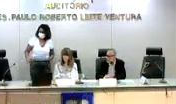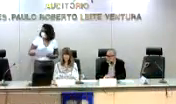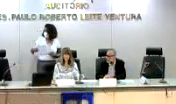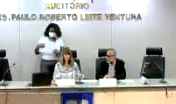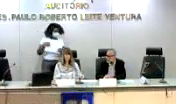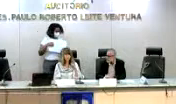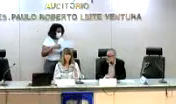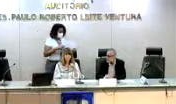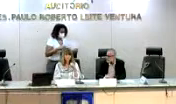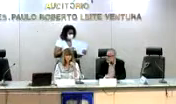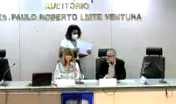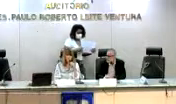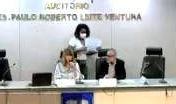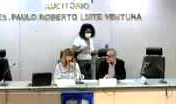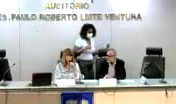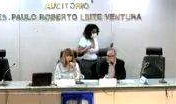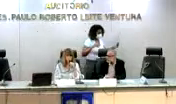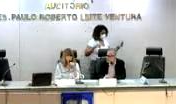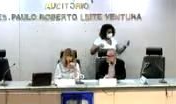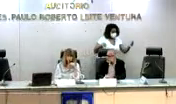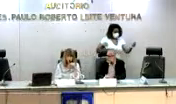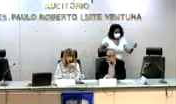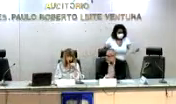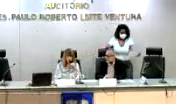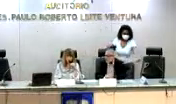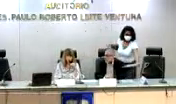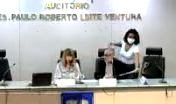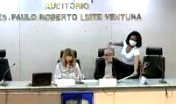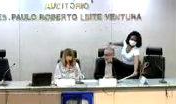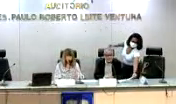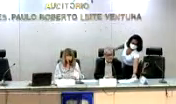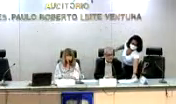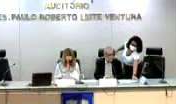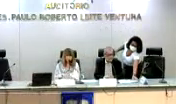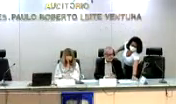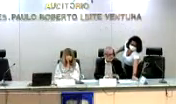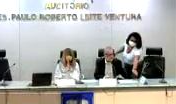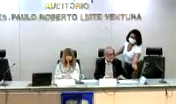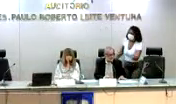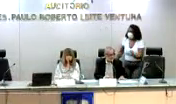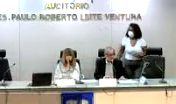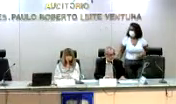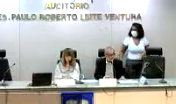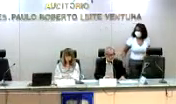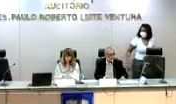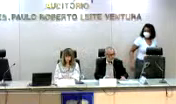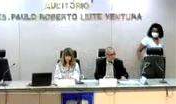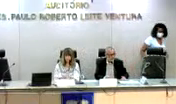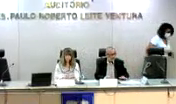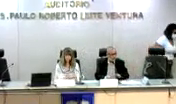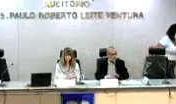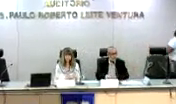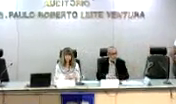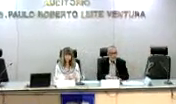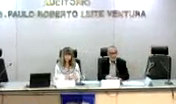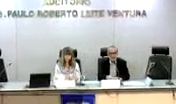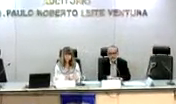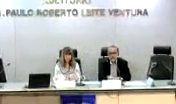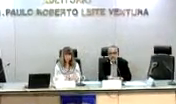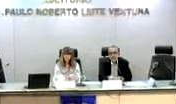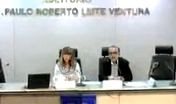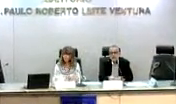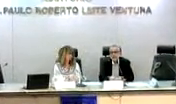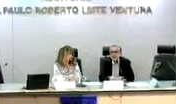Certinho? Bom, gostaria de cumprimentar todos os presentes, os colegas, as belíssimas